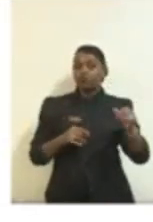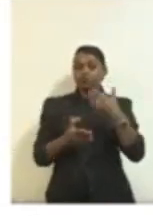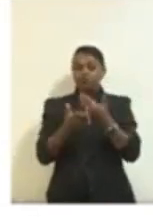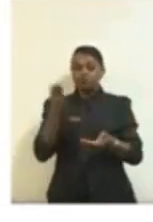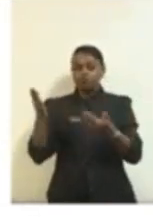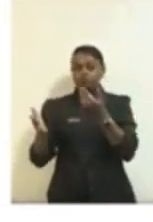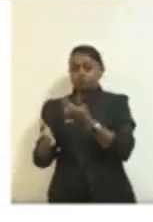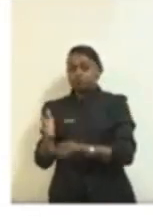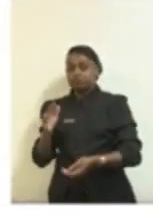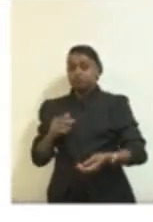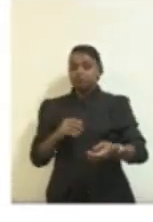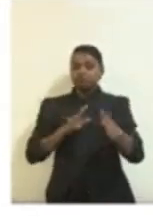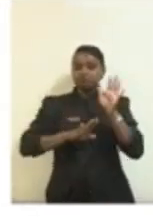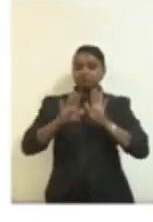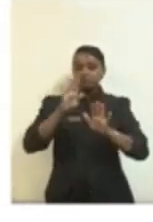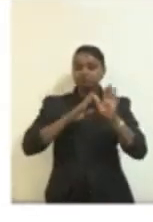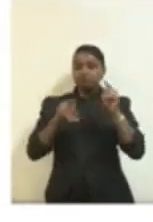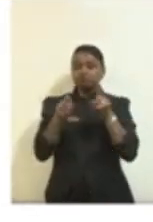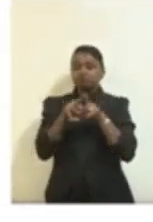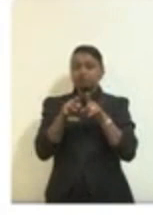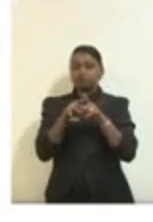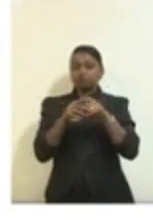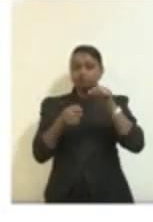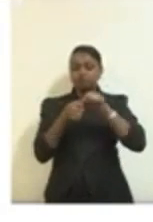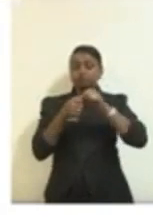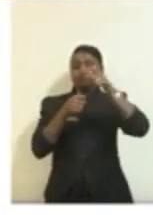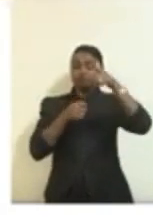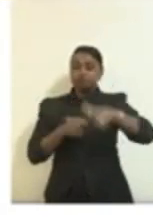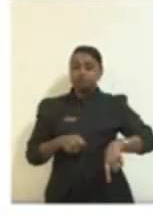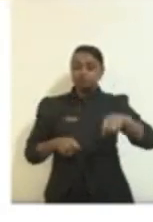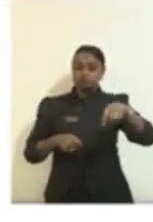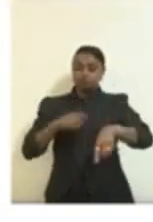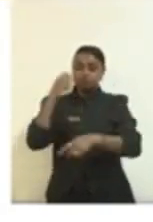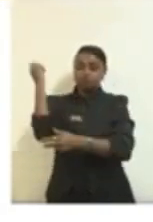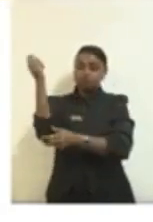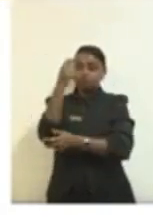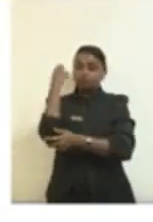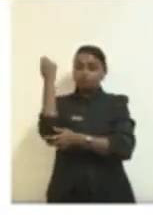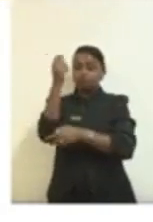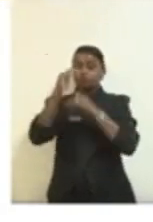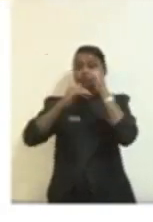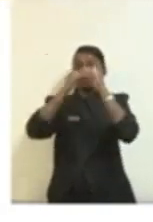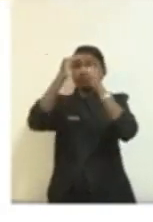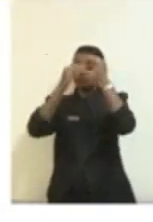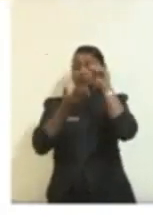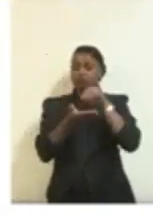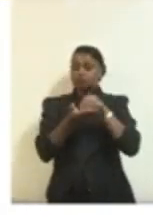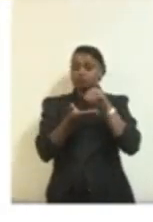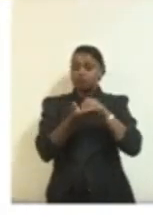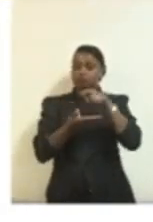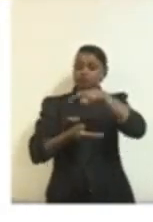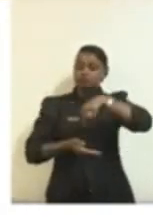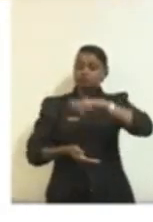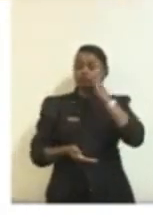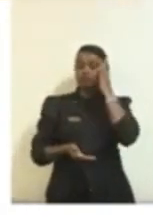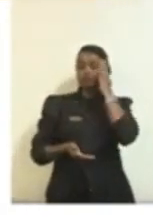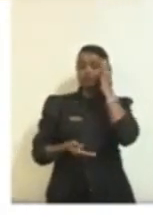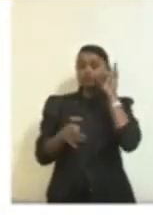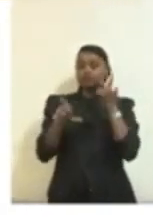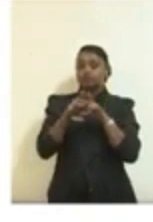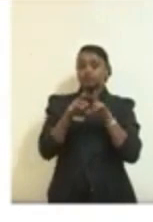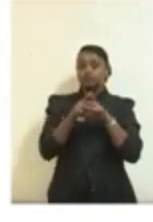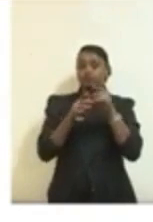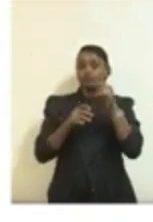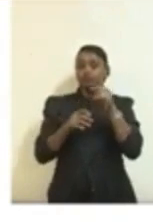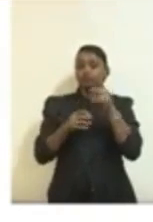né, a restauração no Rio Grande do Sul também ainda pouco desenvolvidos, e a gente tem uma meta aí também. E muita gente também não tem ideia como é